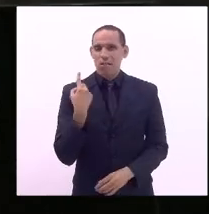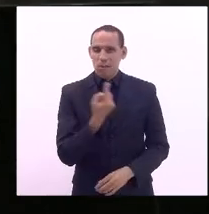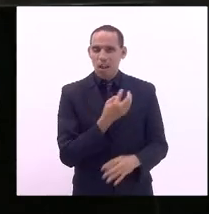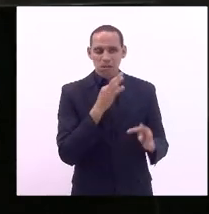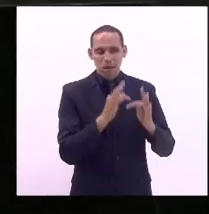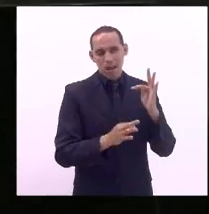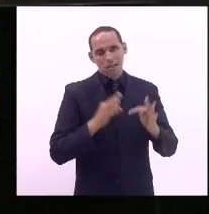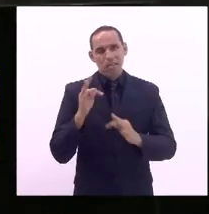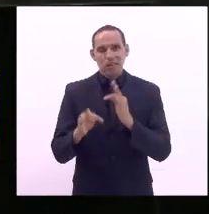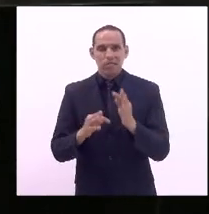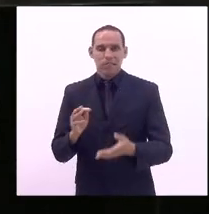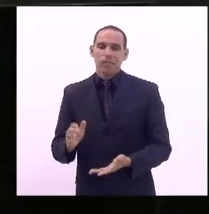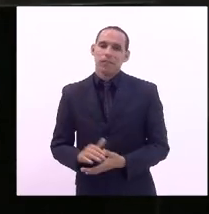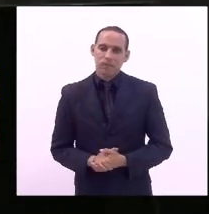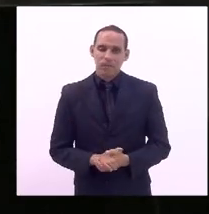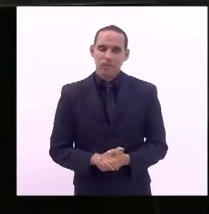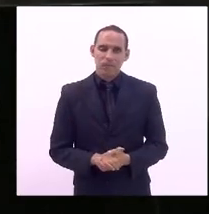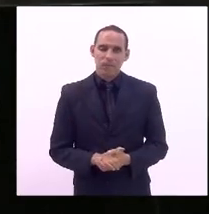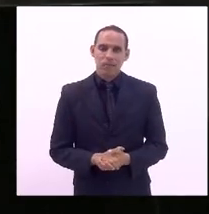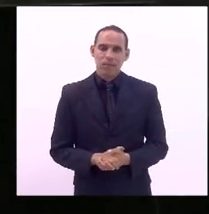liberdade.